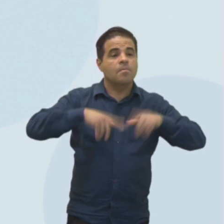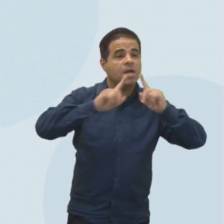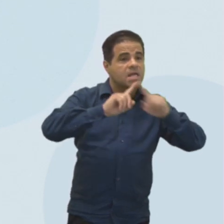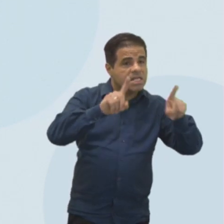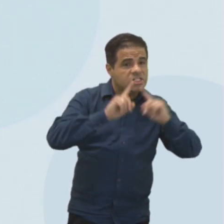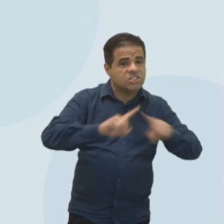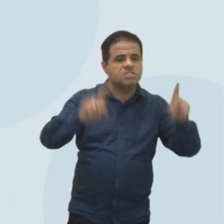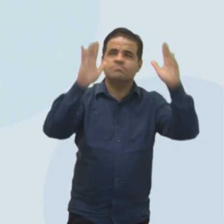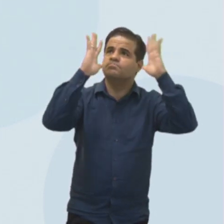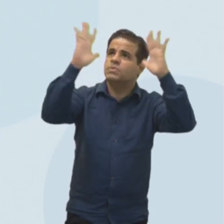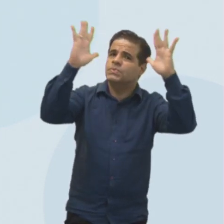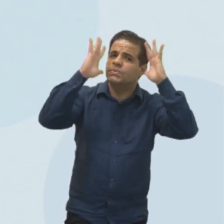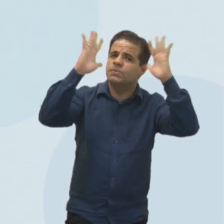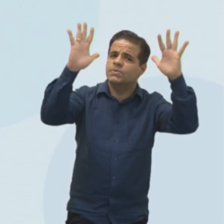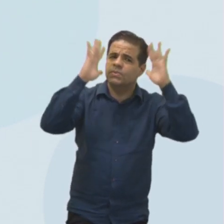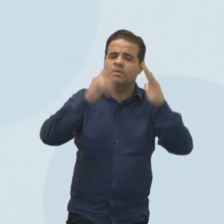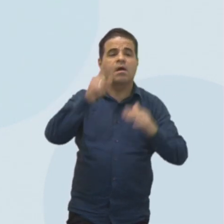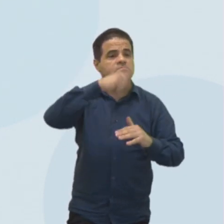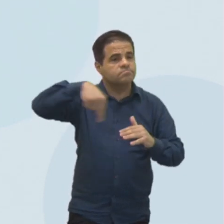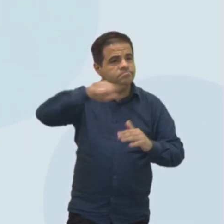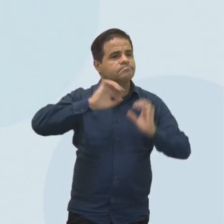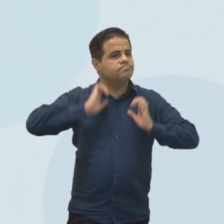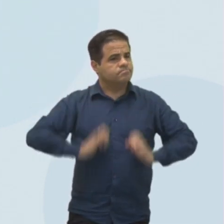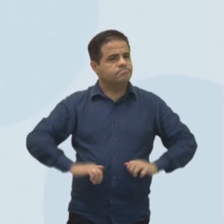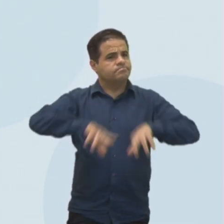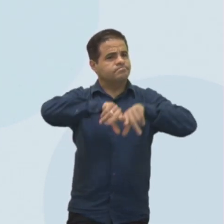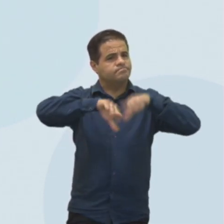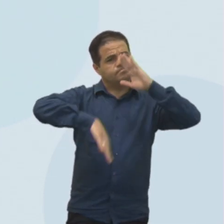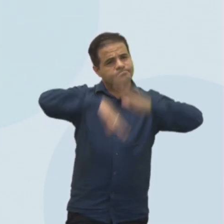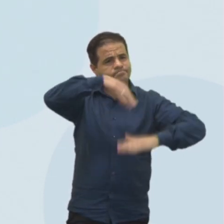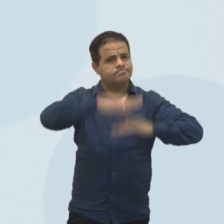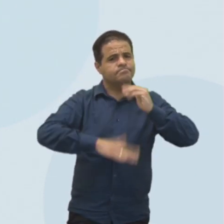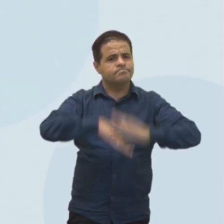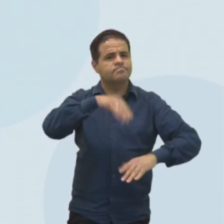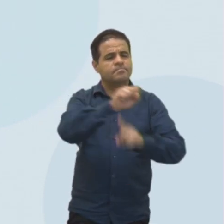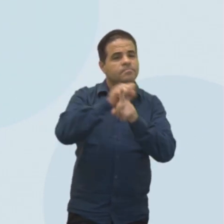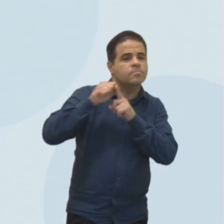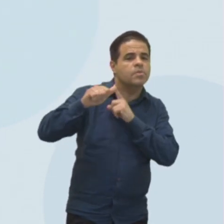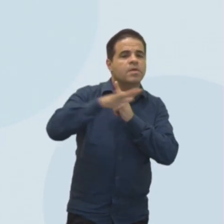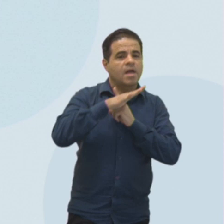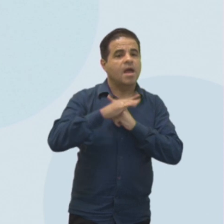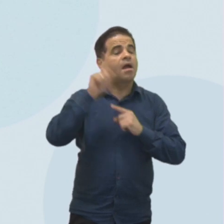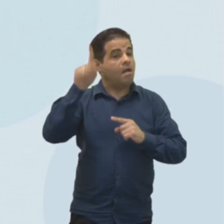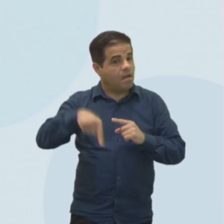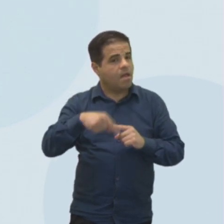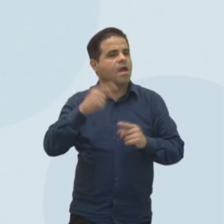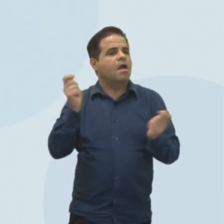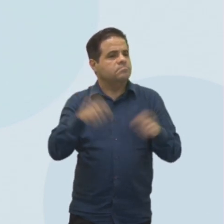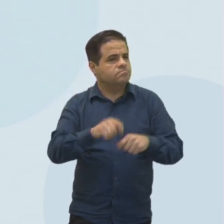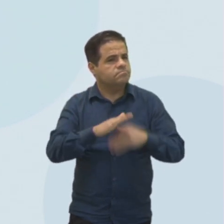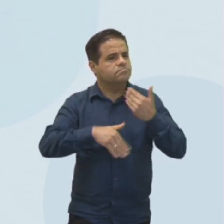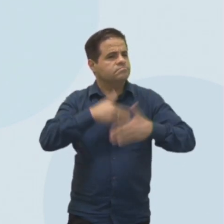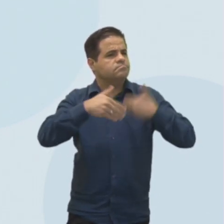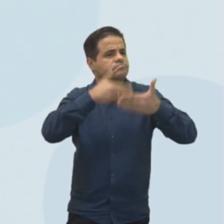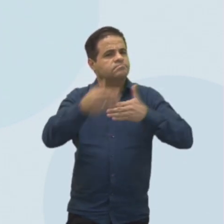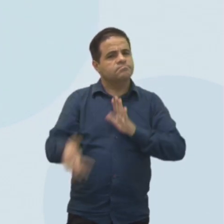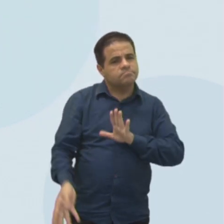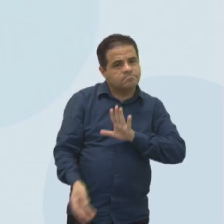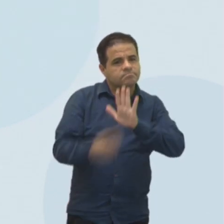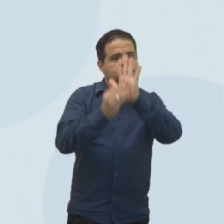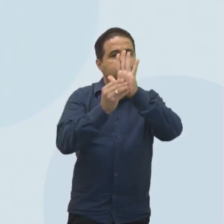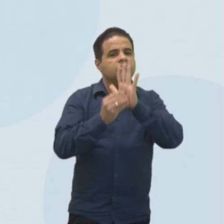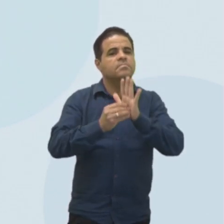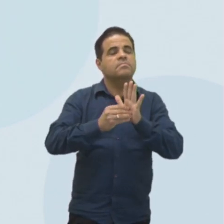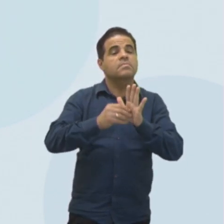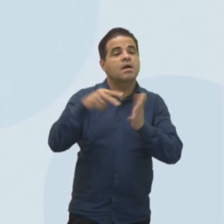significativa, reflexiva e ética nas diversas práticas sociais. Então, essa competência remete também